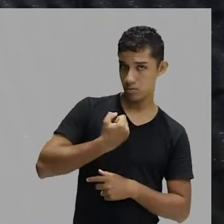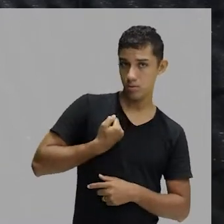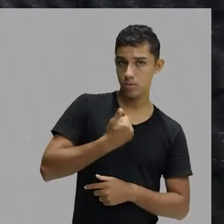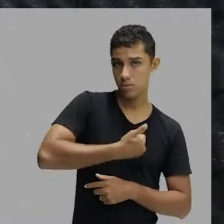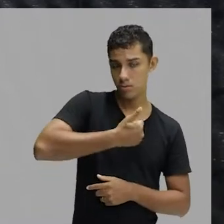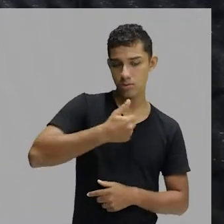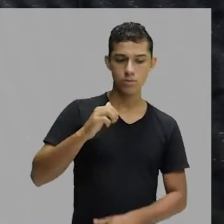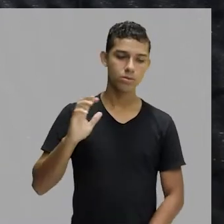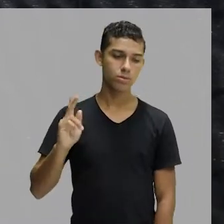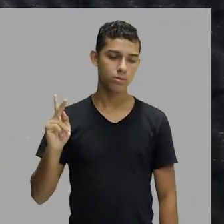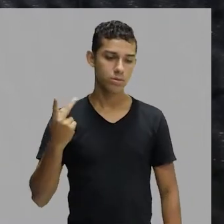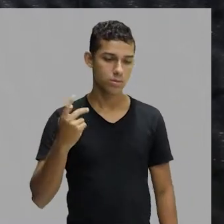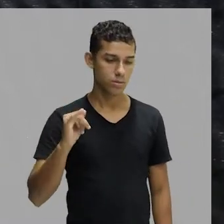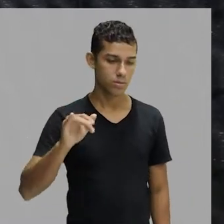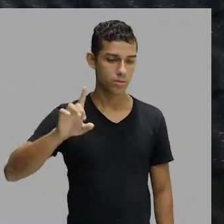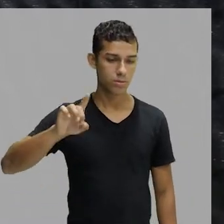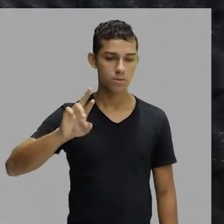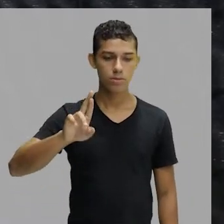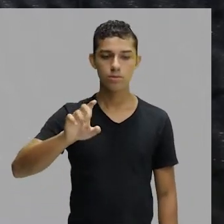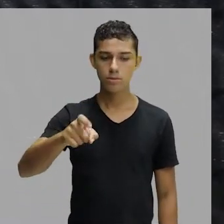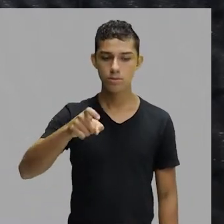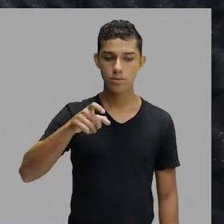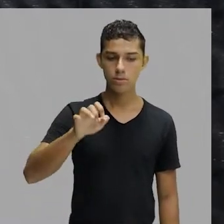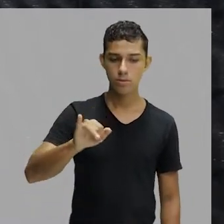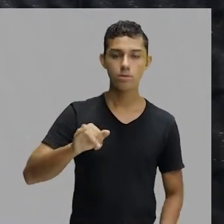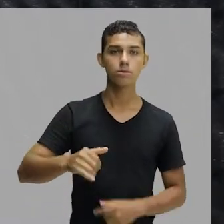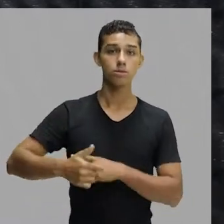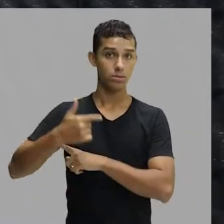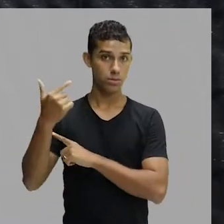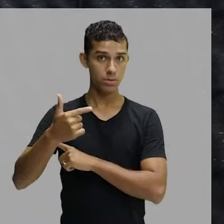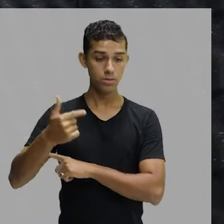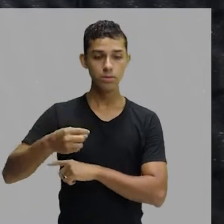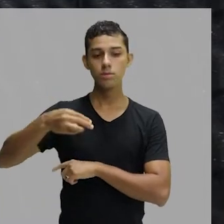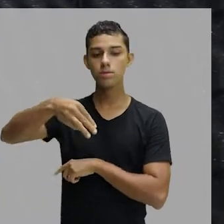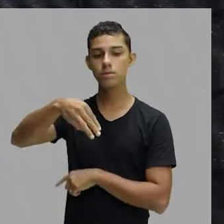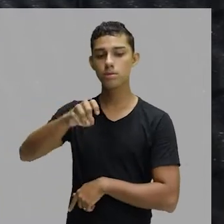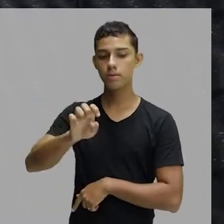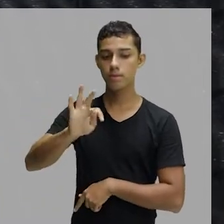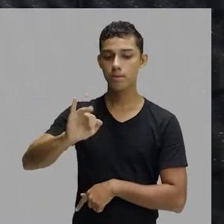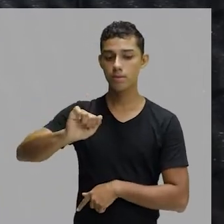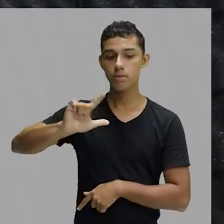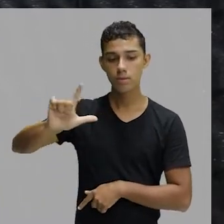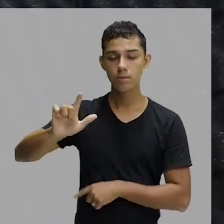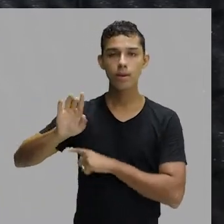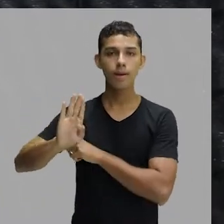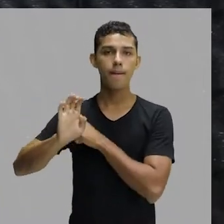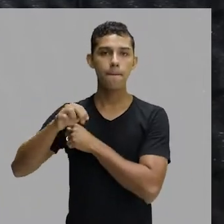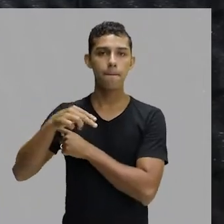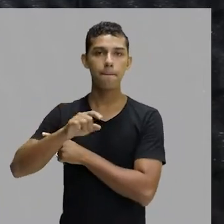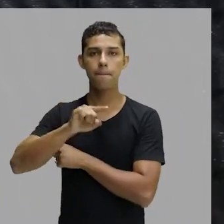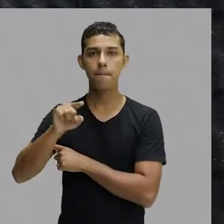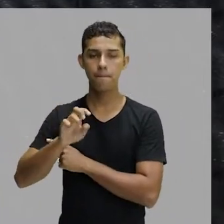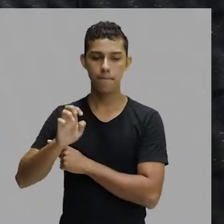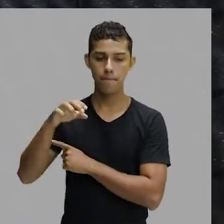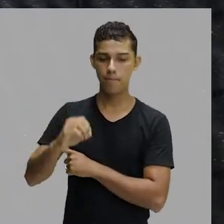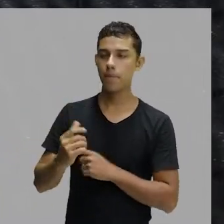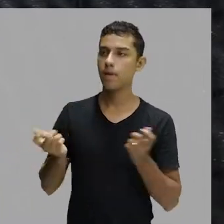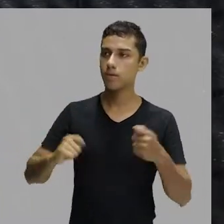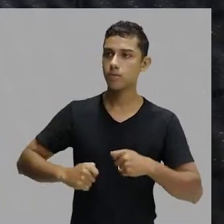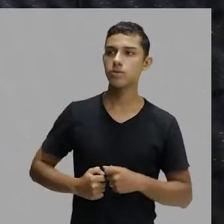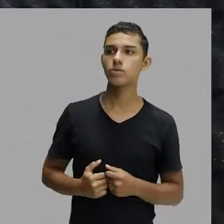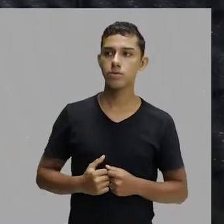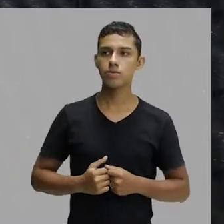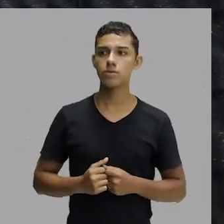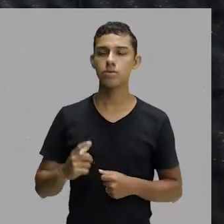metil, benzeno, certo? 1 hidroxi, a hidroxila no carbono 1 e o metil no carbono 2,